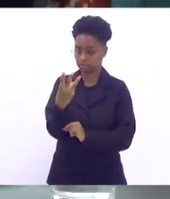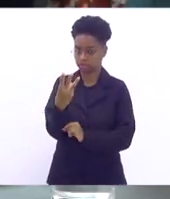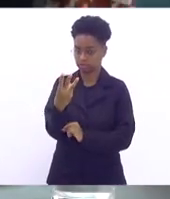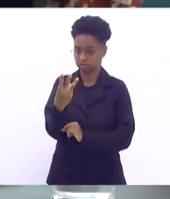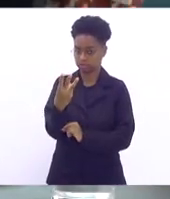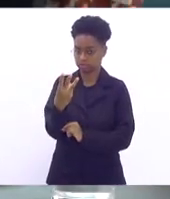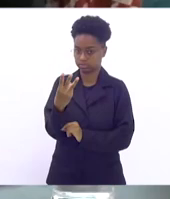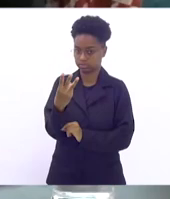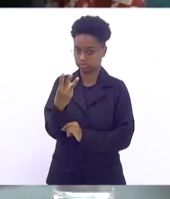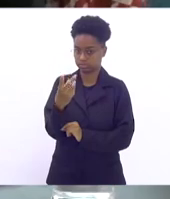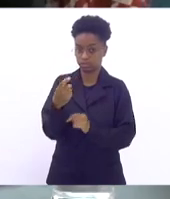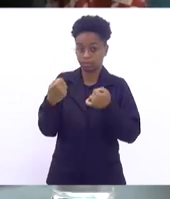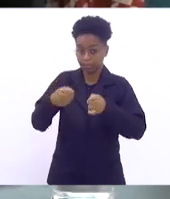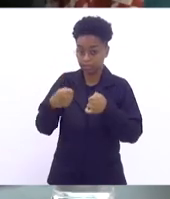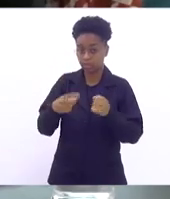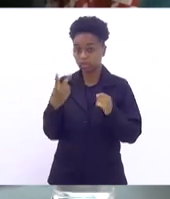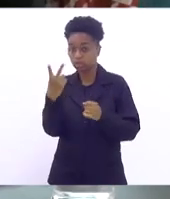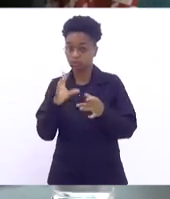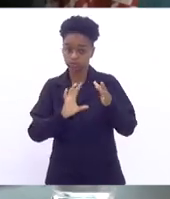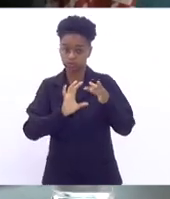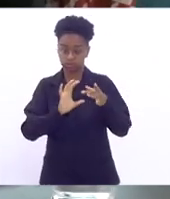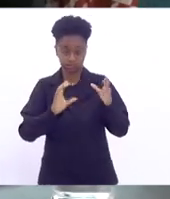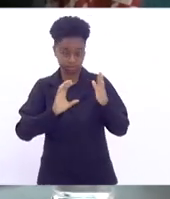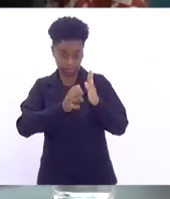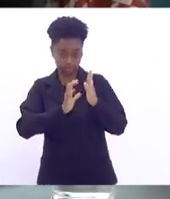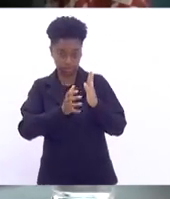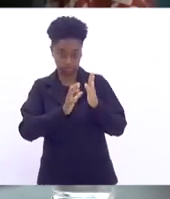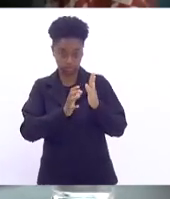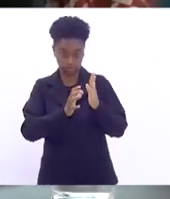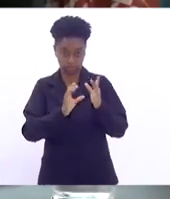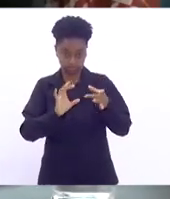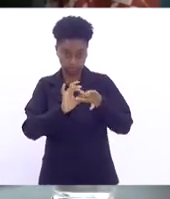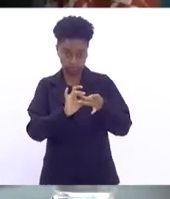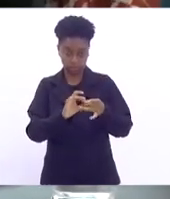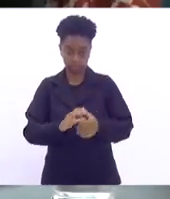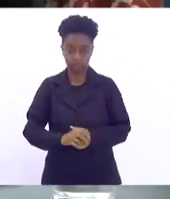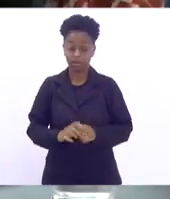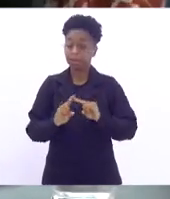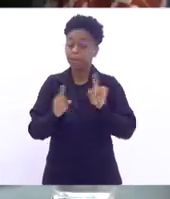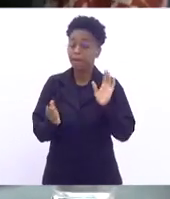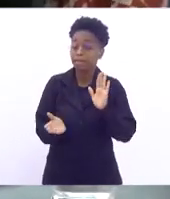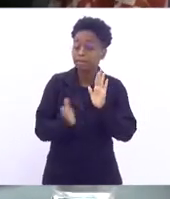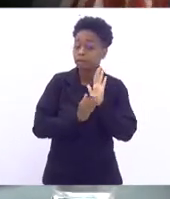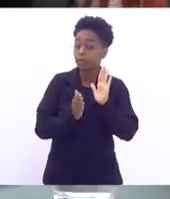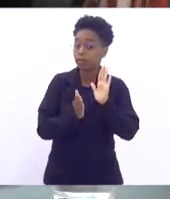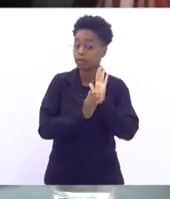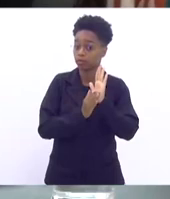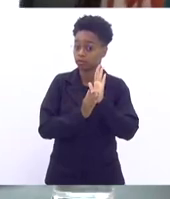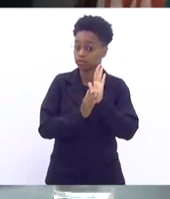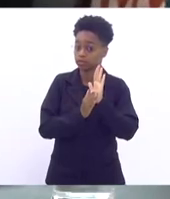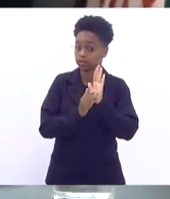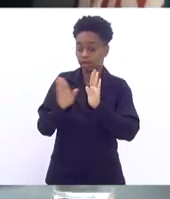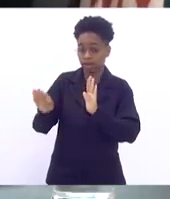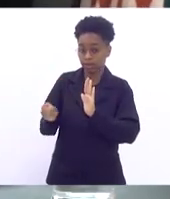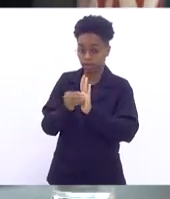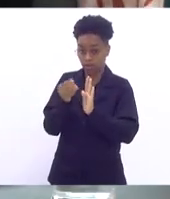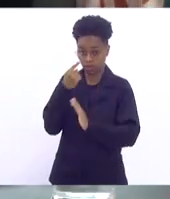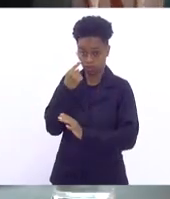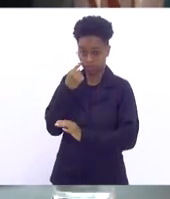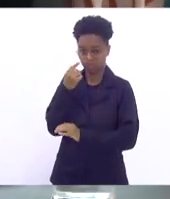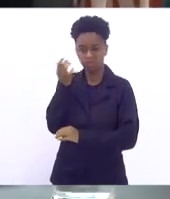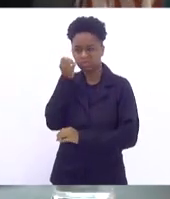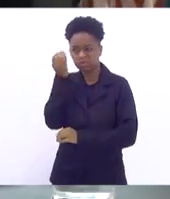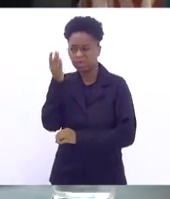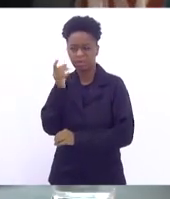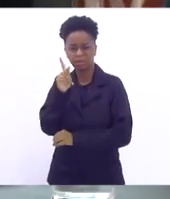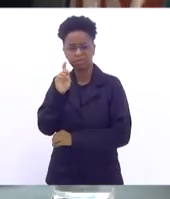três de dois partidos a proposta que a emenda do deixa eu ver se foi do pessoal